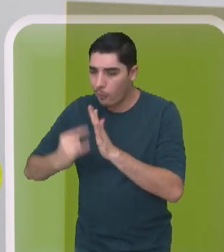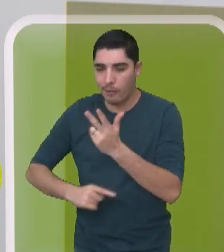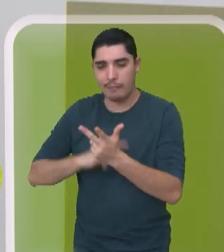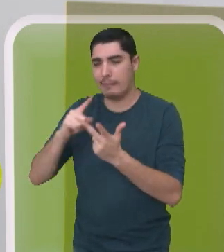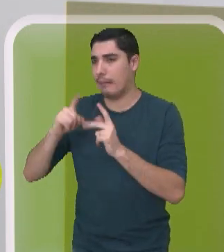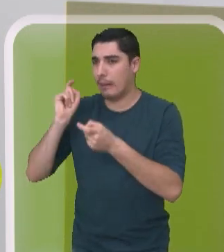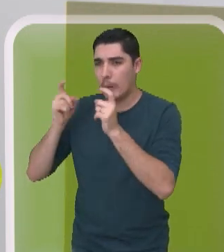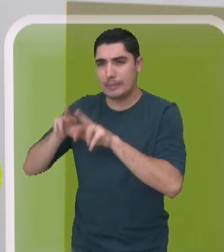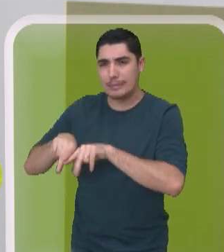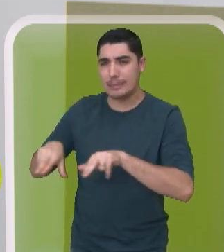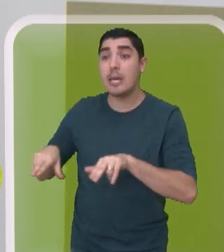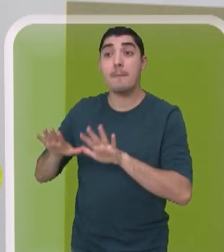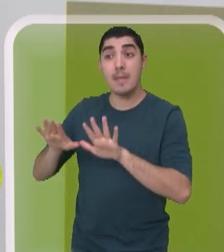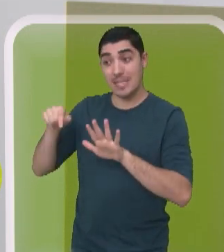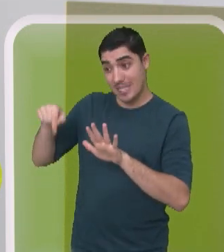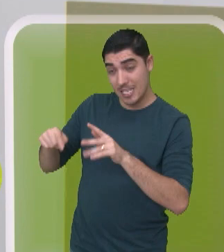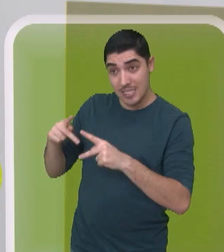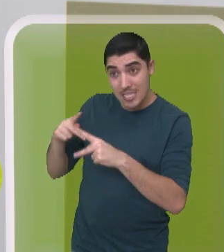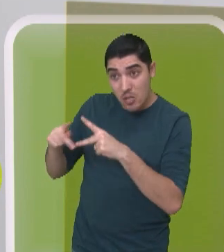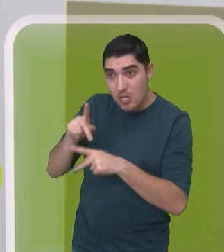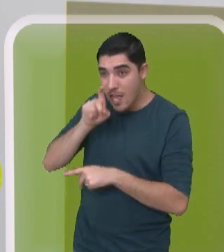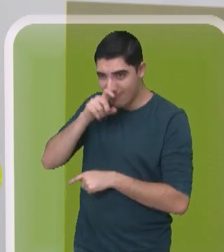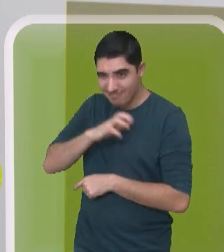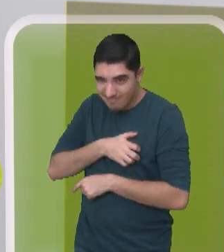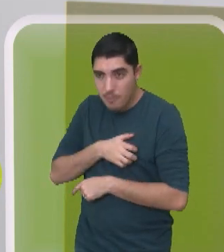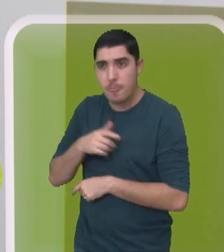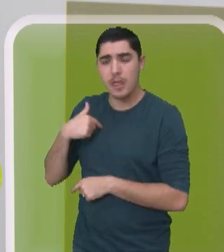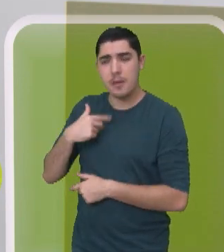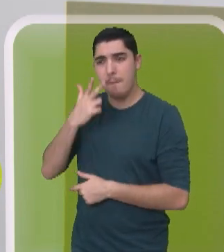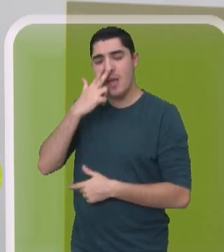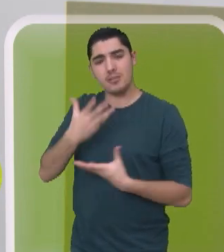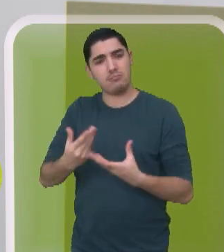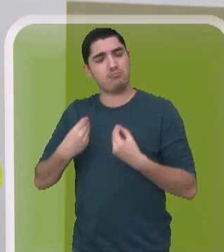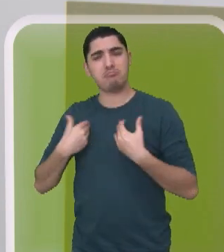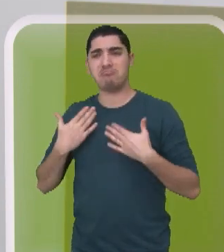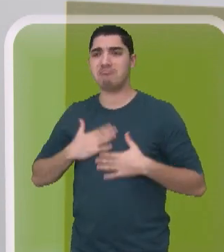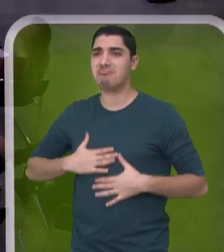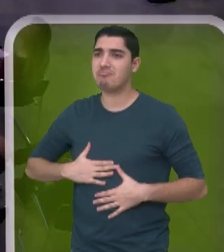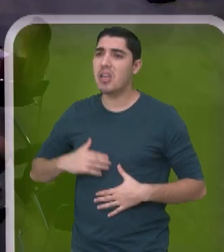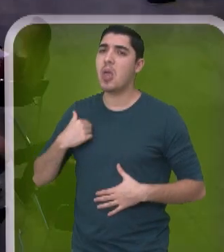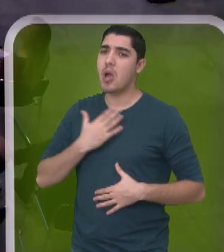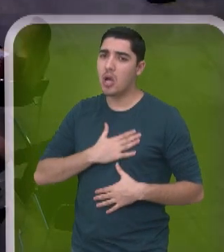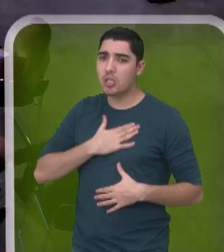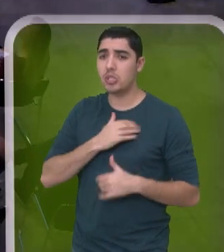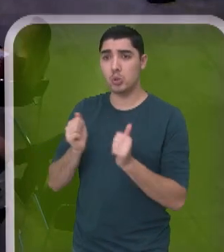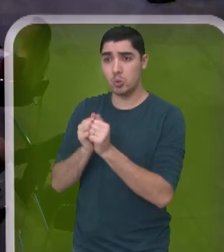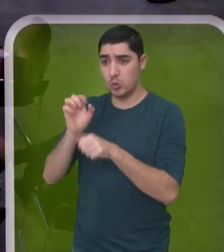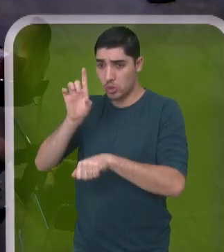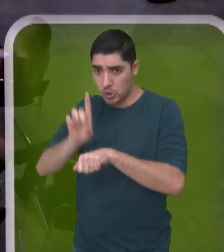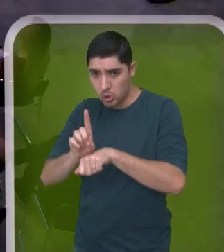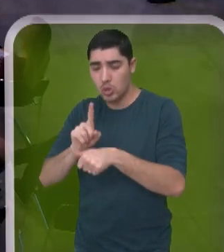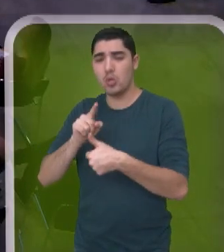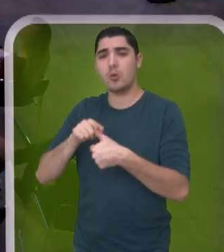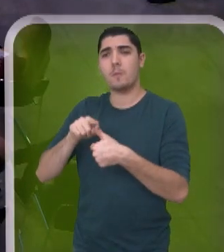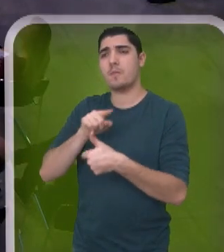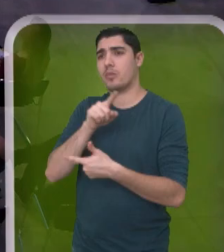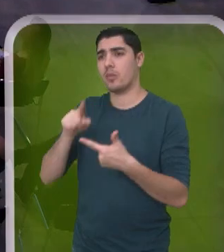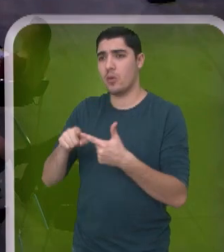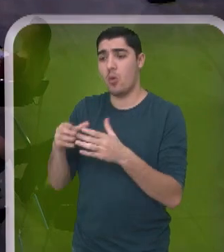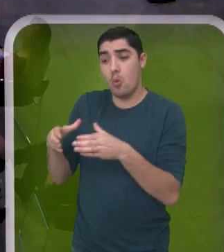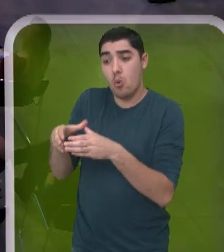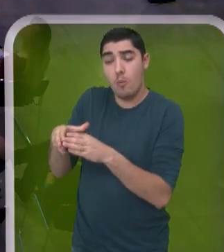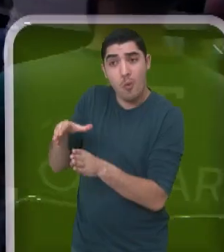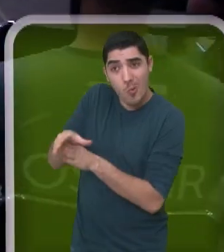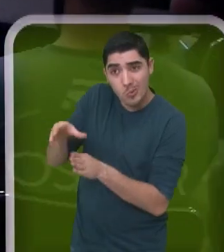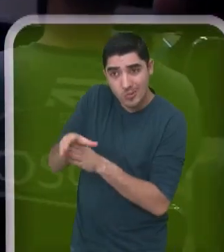processo aqui com o São José ajudou muito, né, foi muito tranquilo, né, a relação nossa com a diretoria executiva, com o conselho, isso